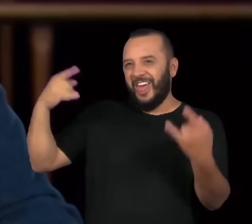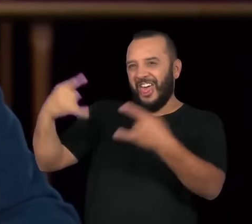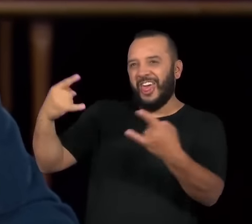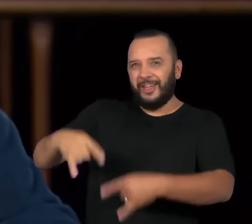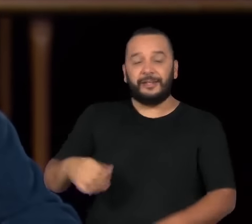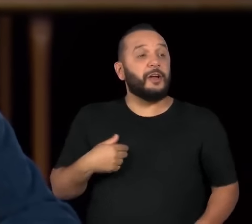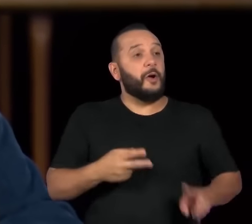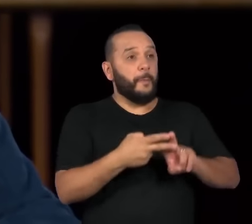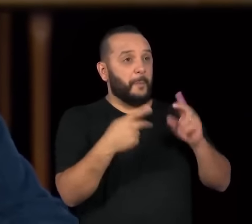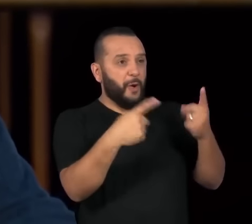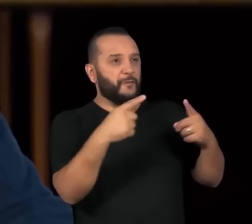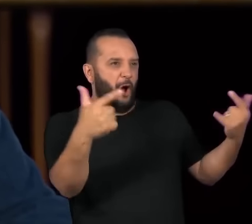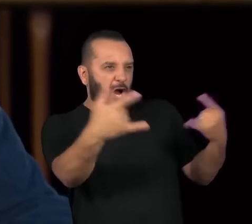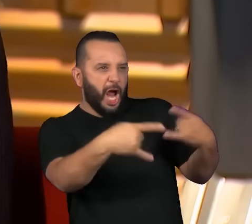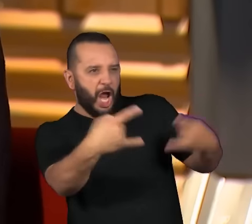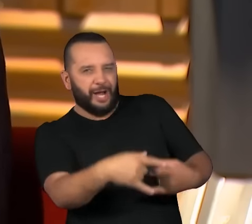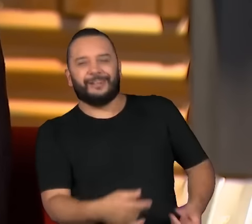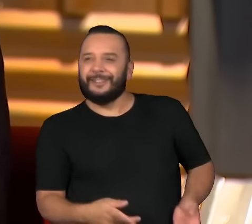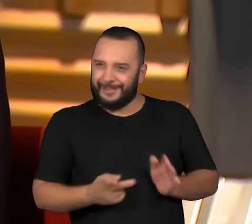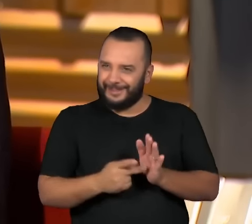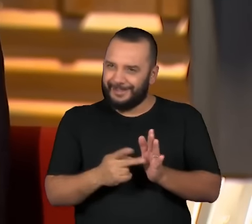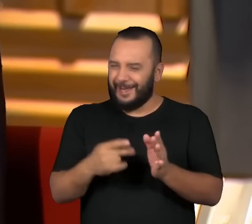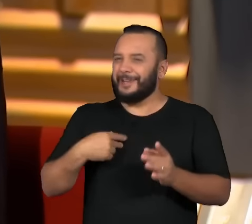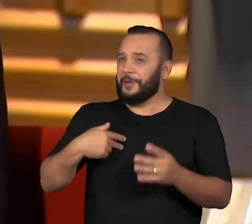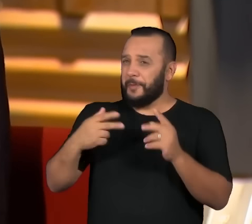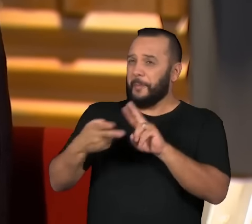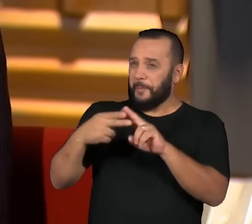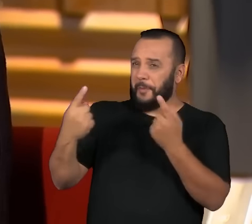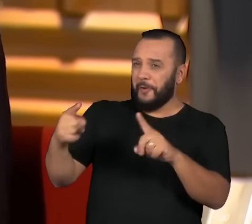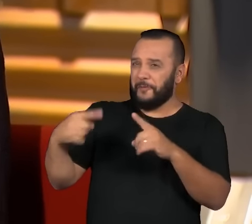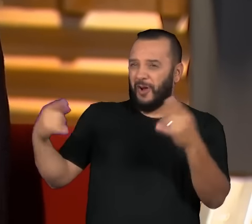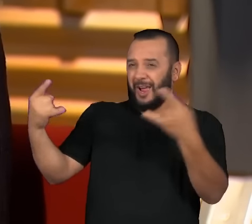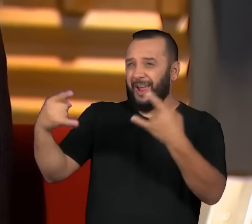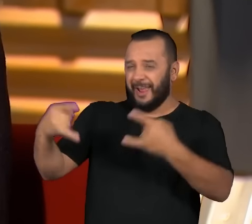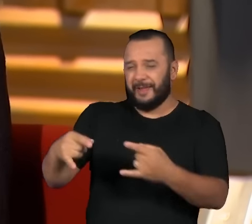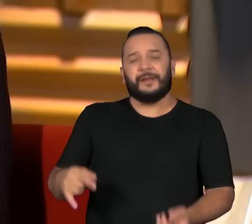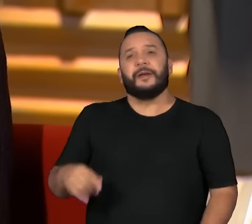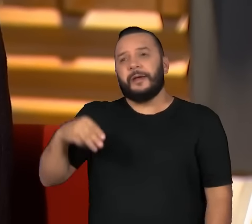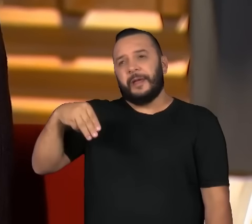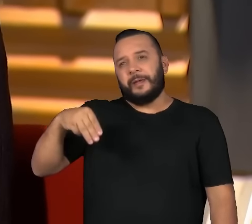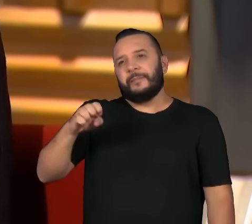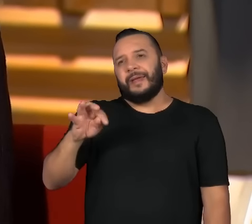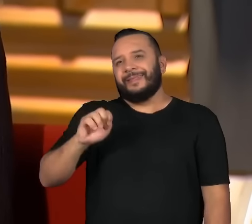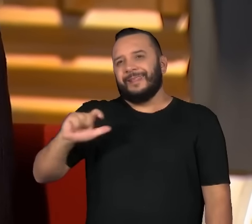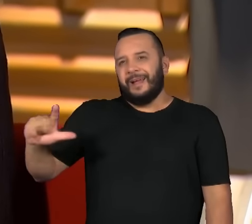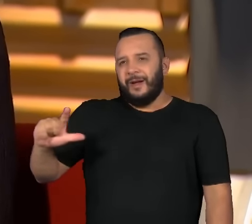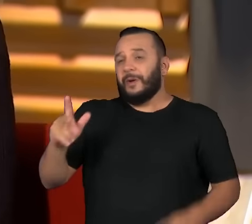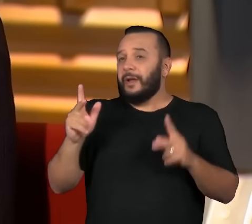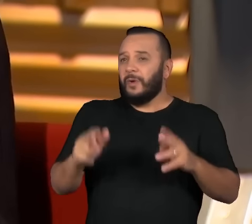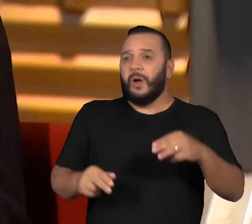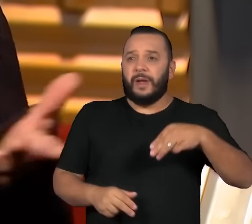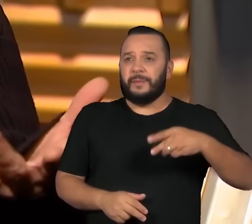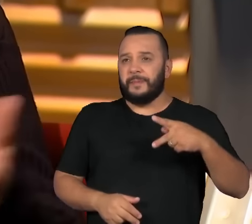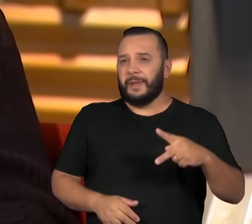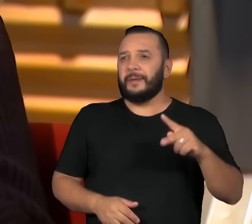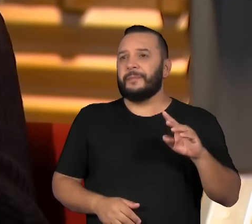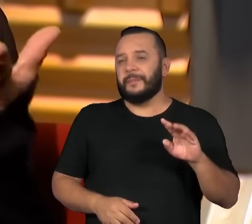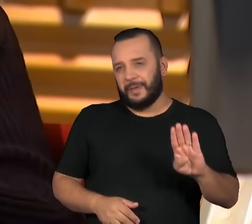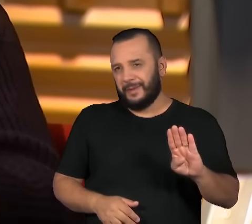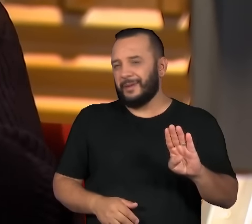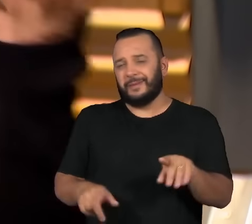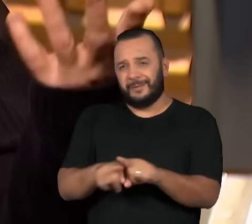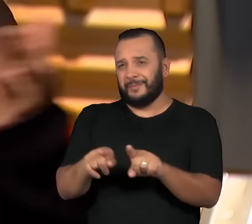Provoca metal. Taz Metal, provoca metal, Qualquer coisa pode ser metal. É tipo MPB, ou sei lá, jazz, né? O que é jazz? O